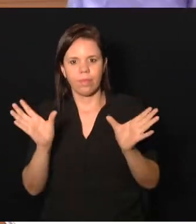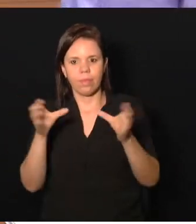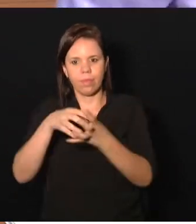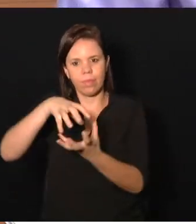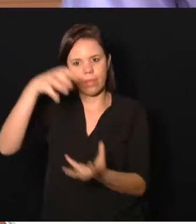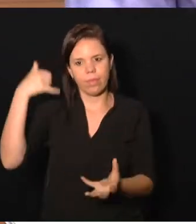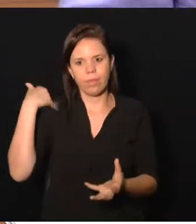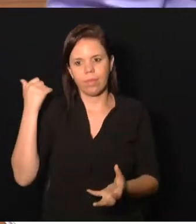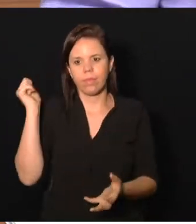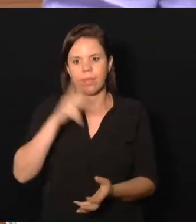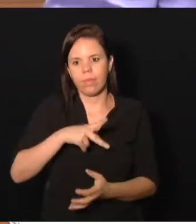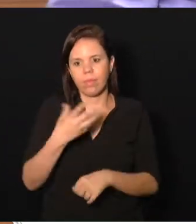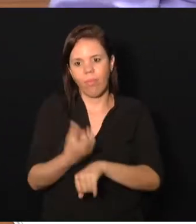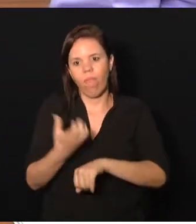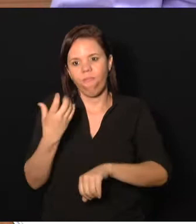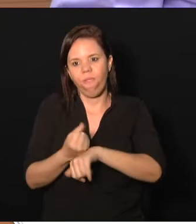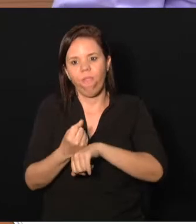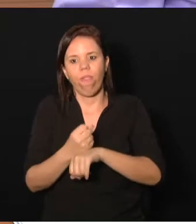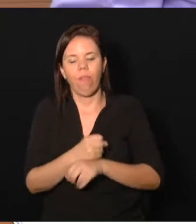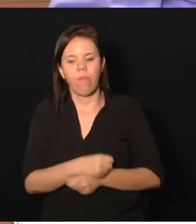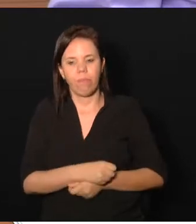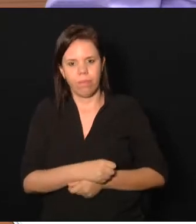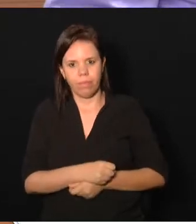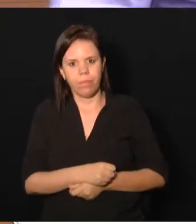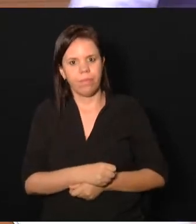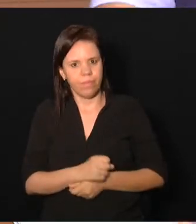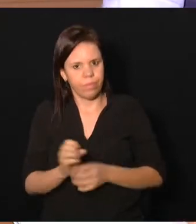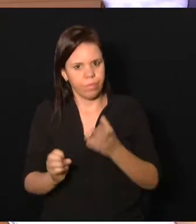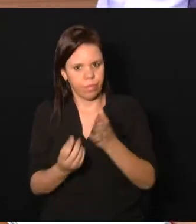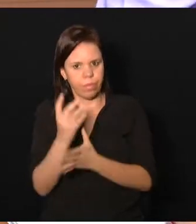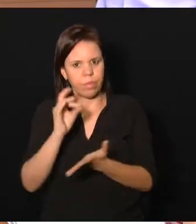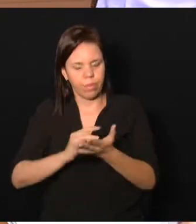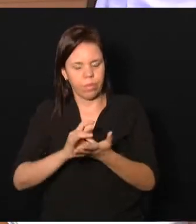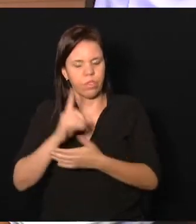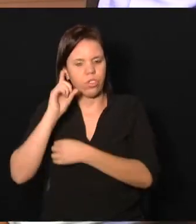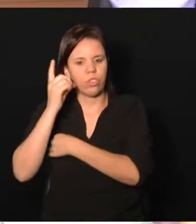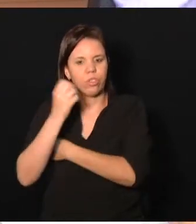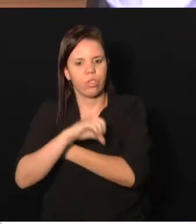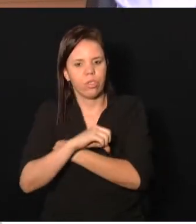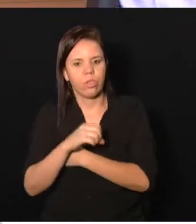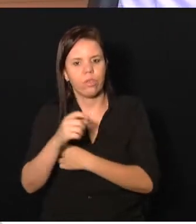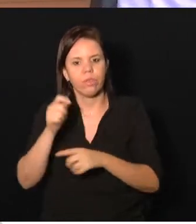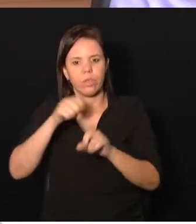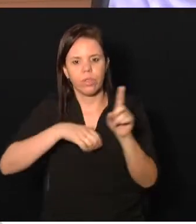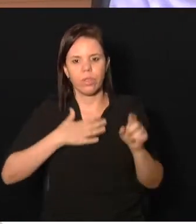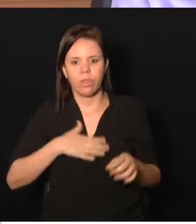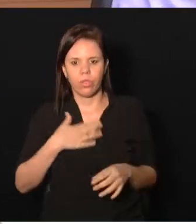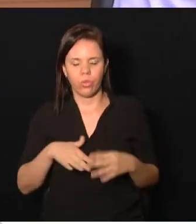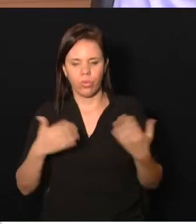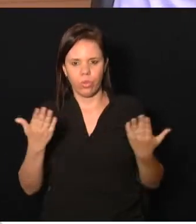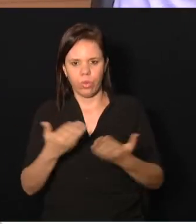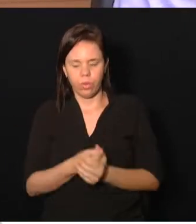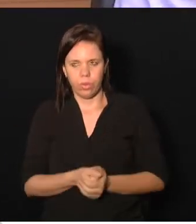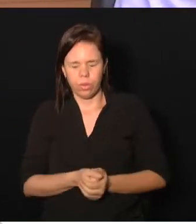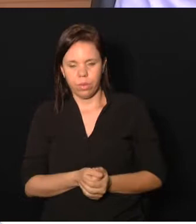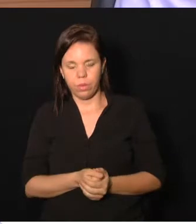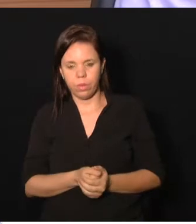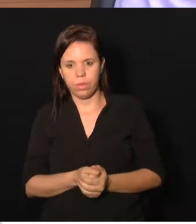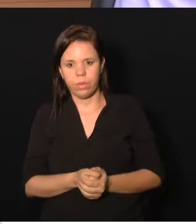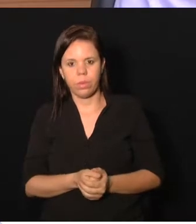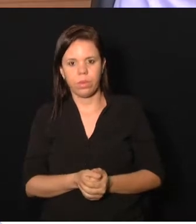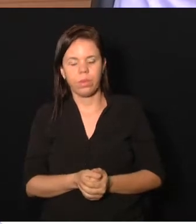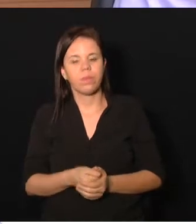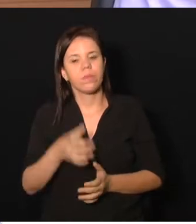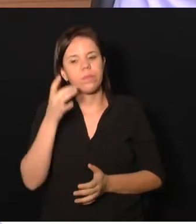Idosos, Aposentados e Pensionistas, que se realiza nesse dia 19 de agosto. Hoje, contando aqui